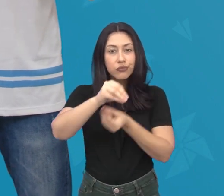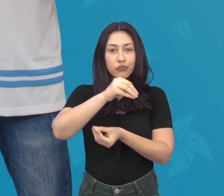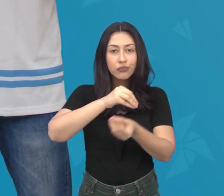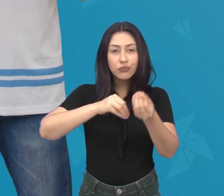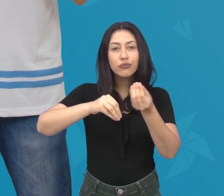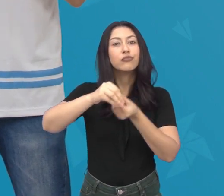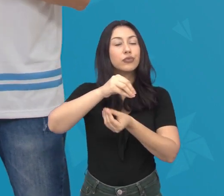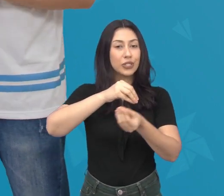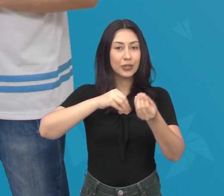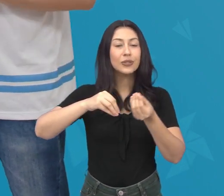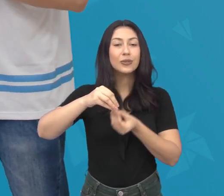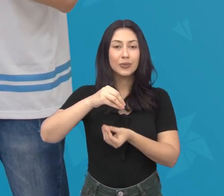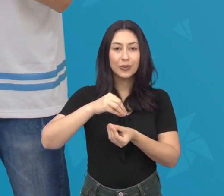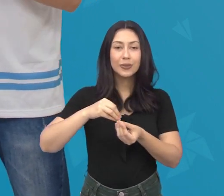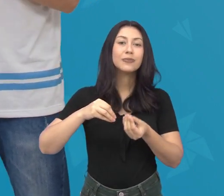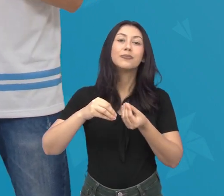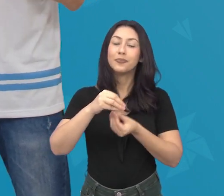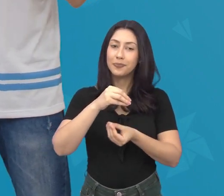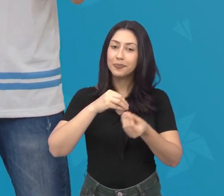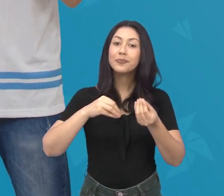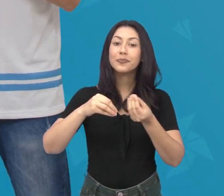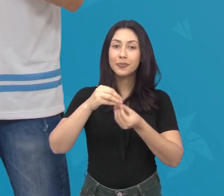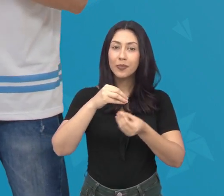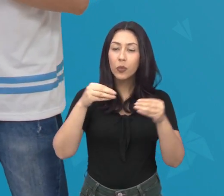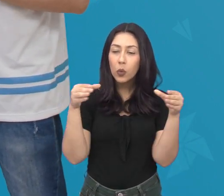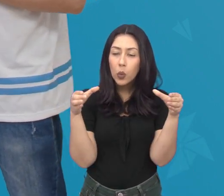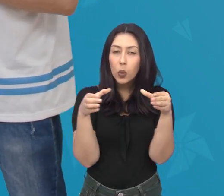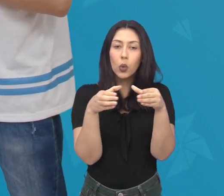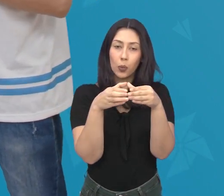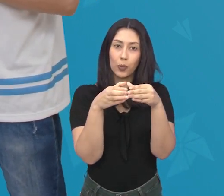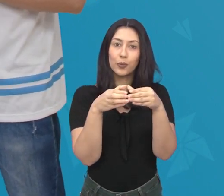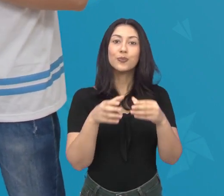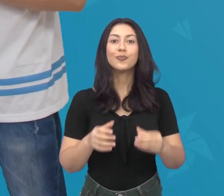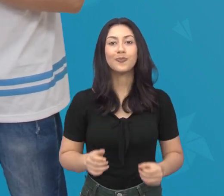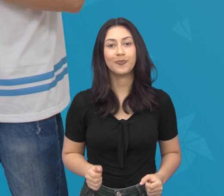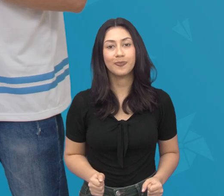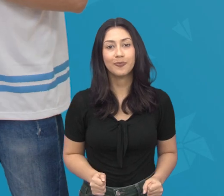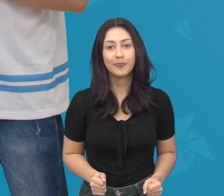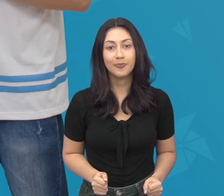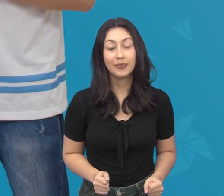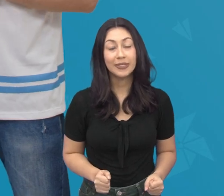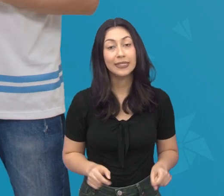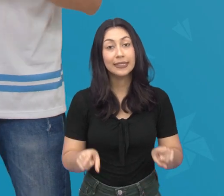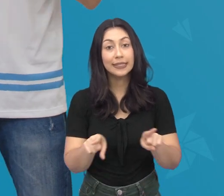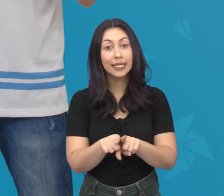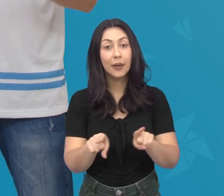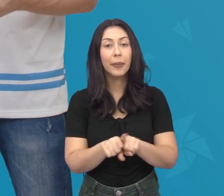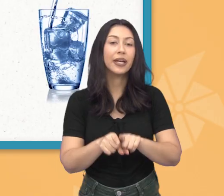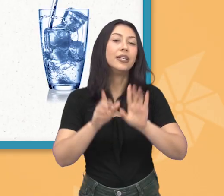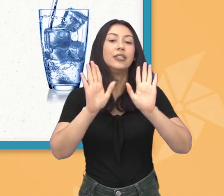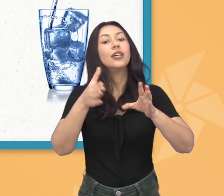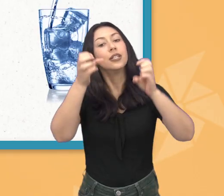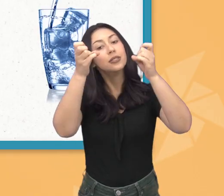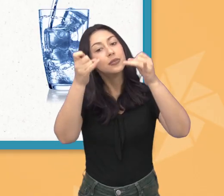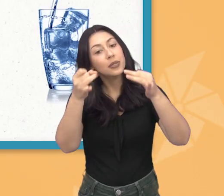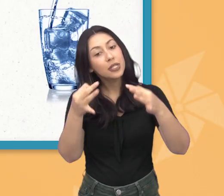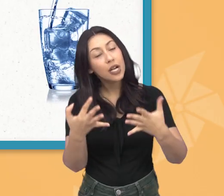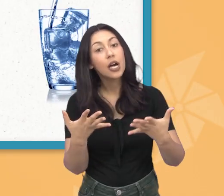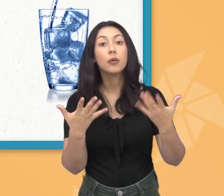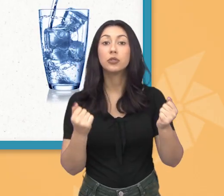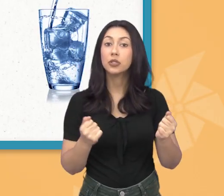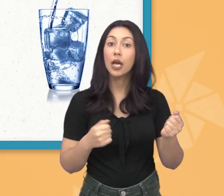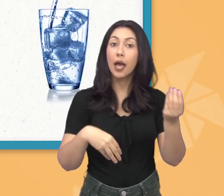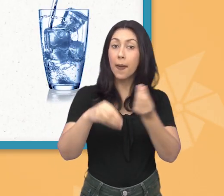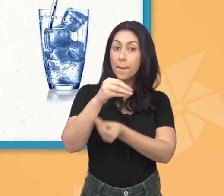formando um composto, ou um conjunto de compostos. Temos também, que a gente já viu, sistemas heterogêneos